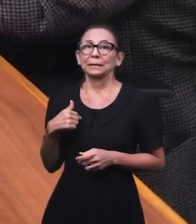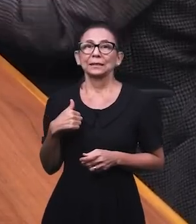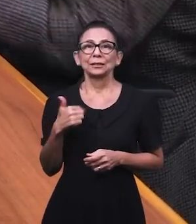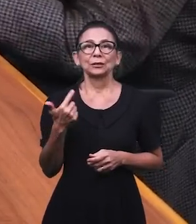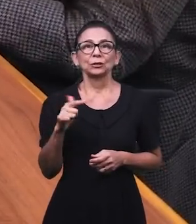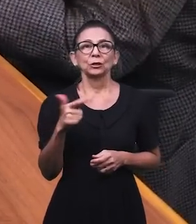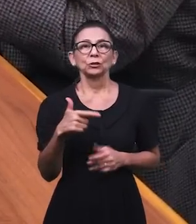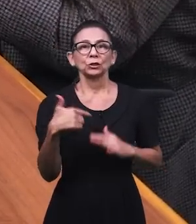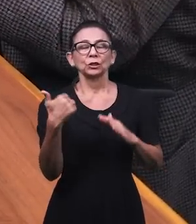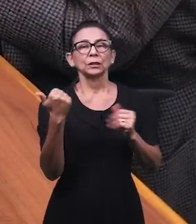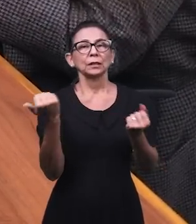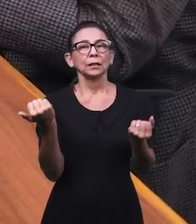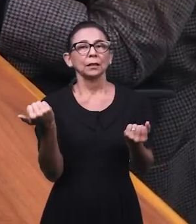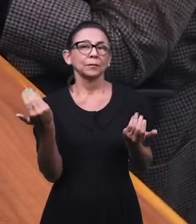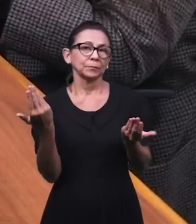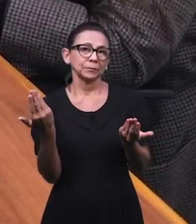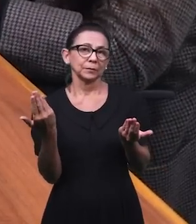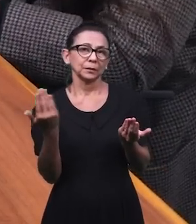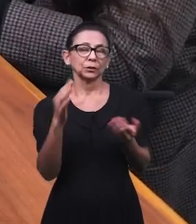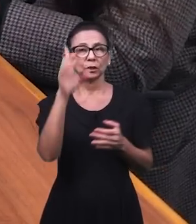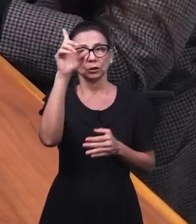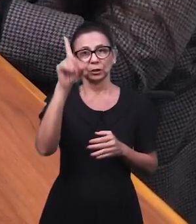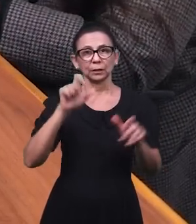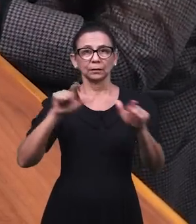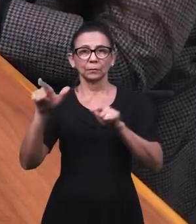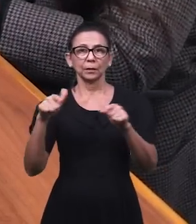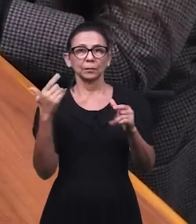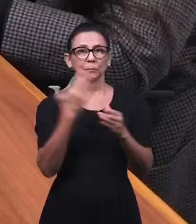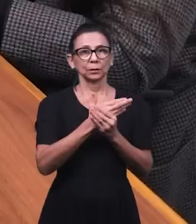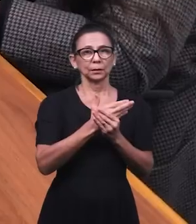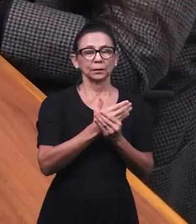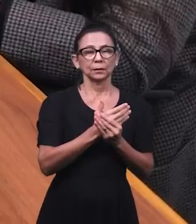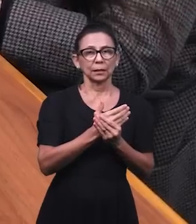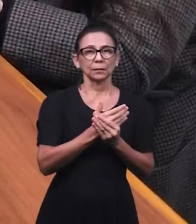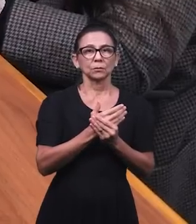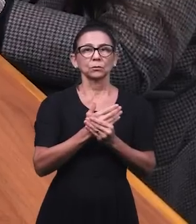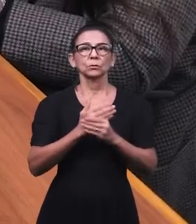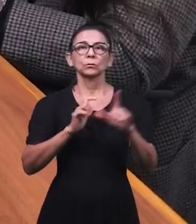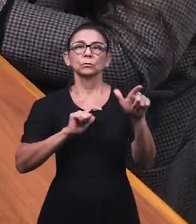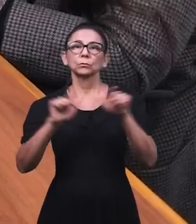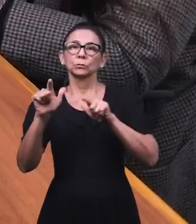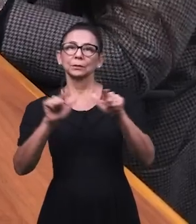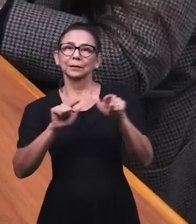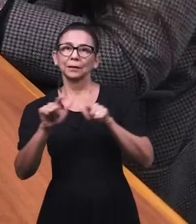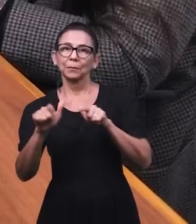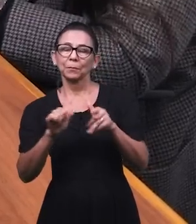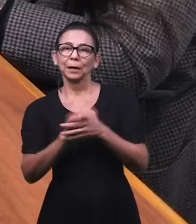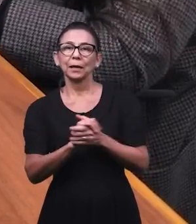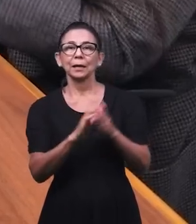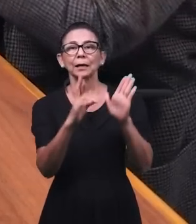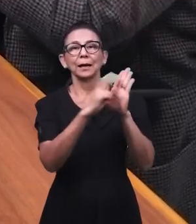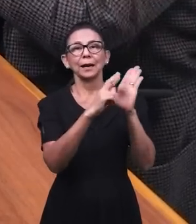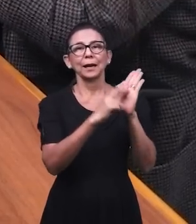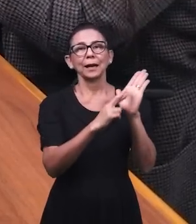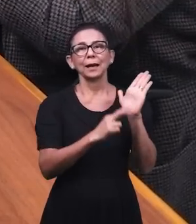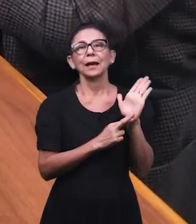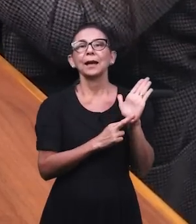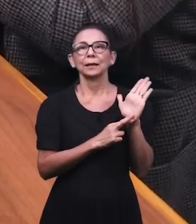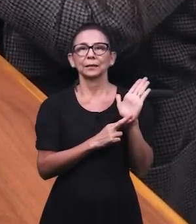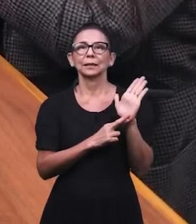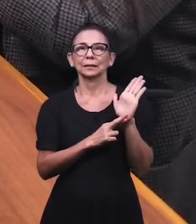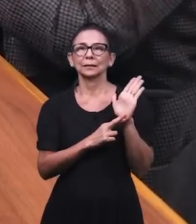trabalho. Qual o negócio? Existe o direito do trabalho e o processo do trabalho. O processo do trabalho, ele fala exatamente sobre normas